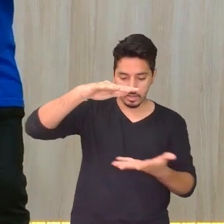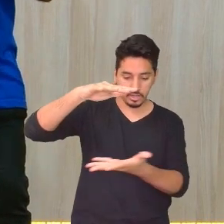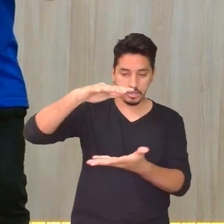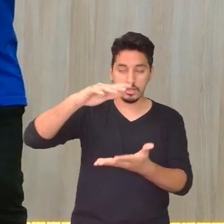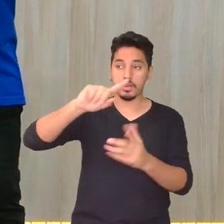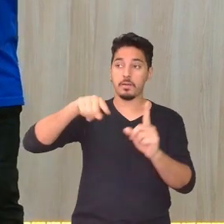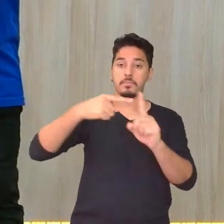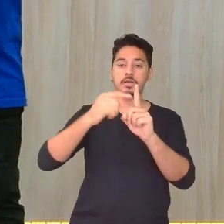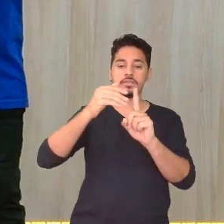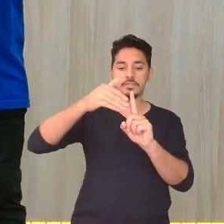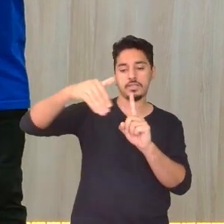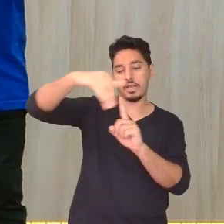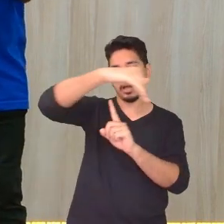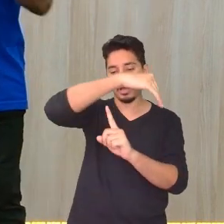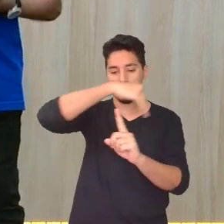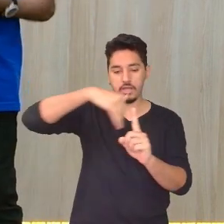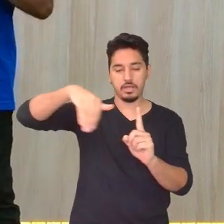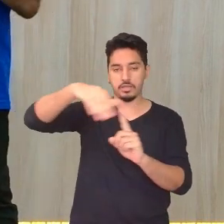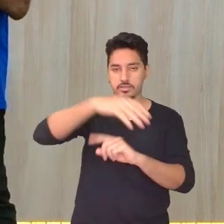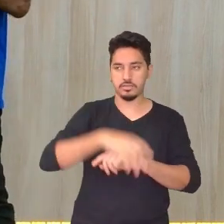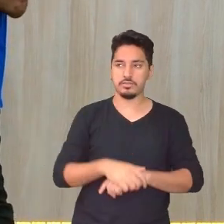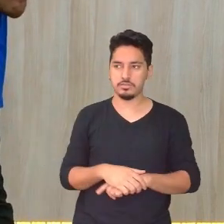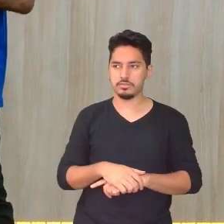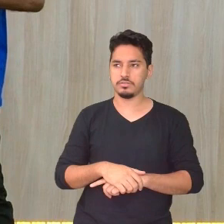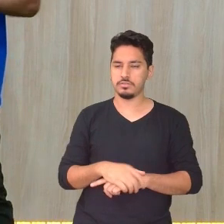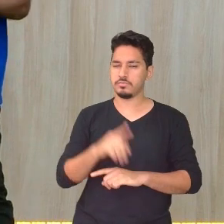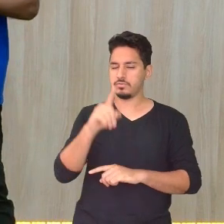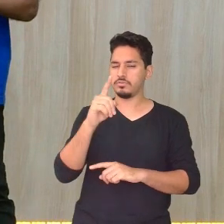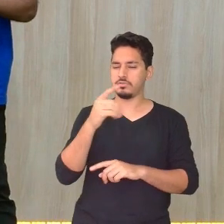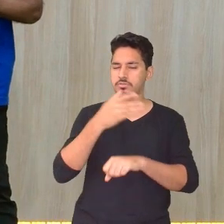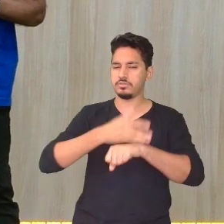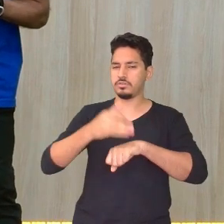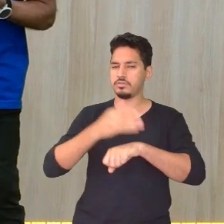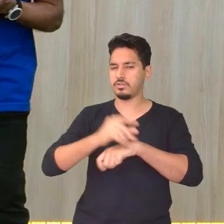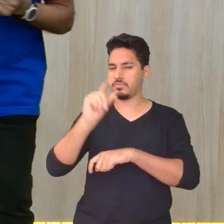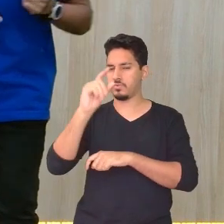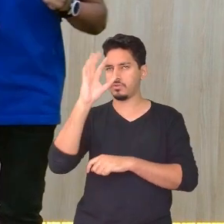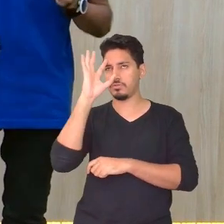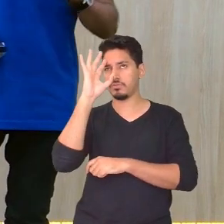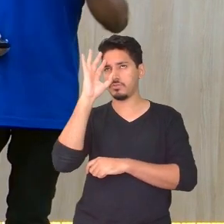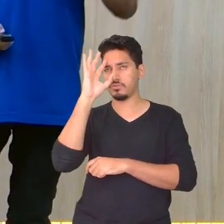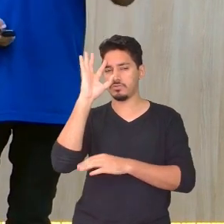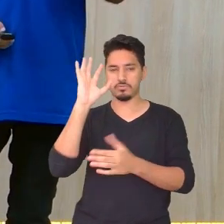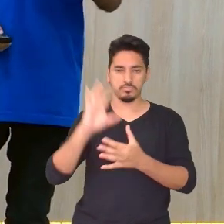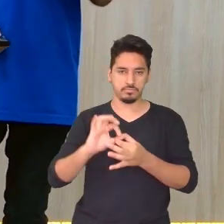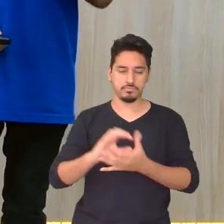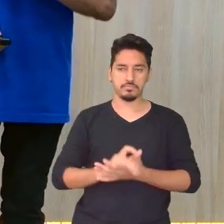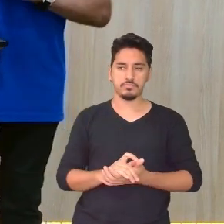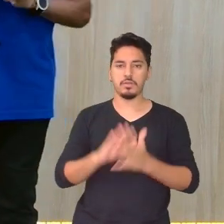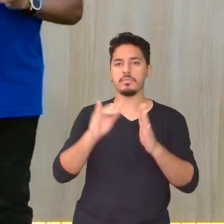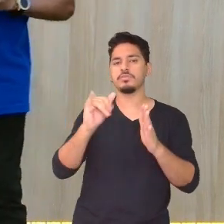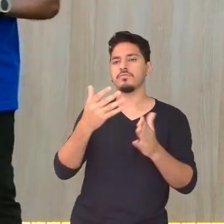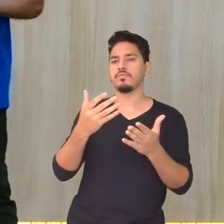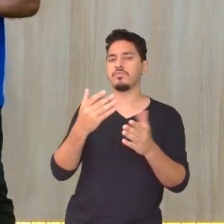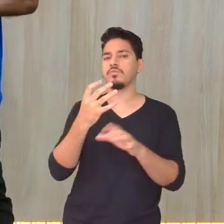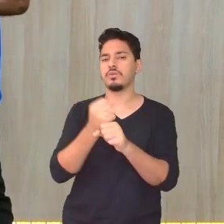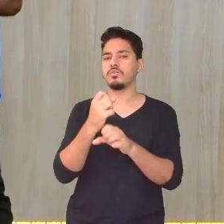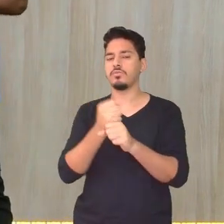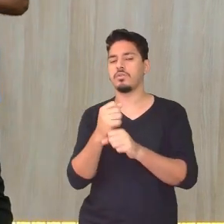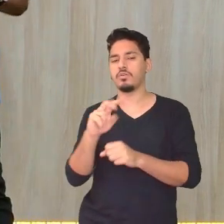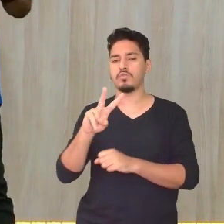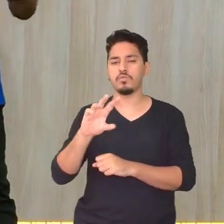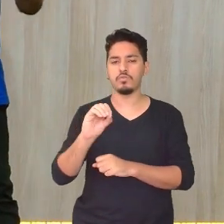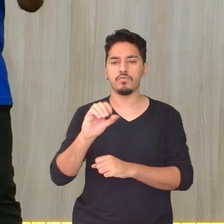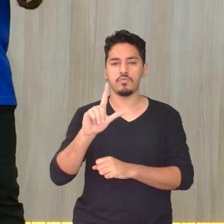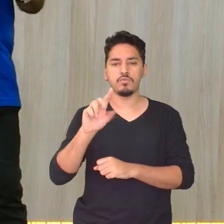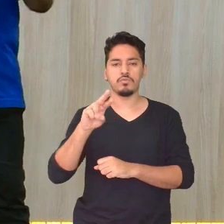mais essa área lateral, que fica para vocês treinar um pouquinho nesse raciocínio, tá bom? Mas se for calcular o volume, que é o tema da nossa aula,